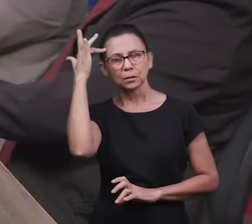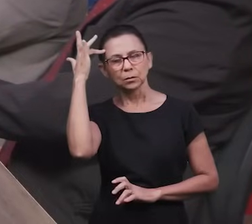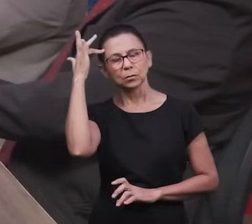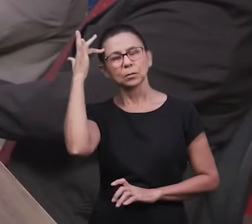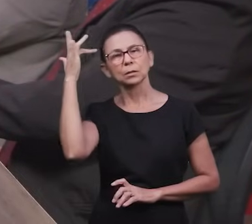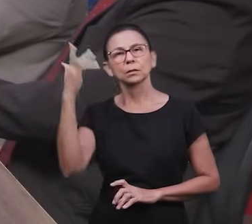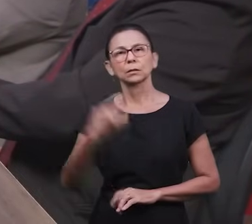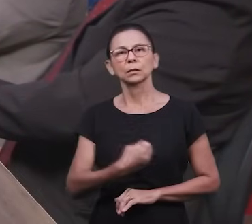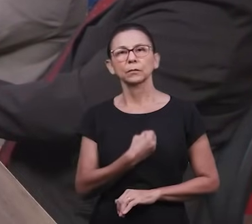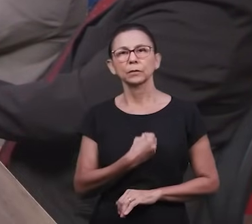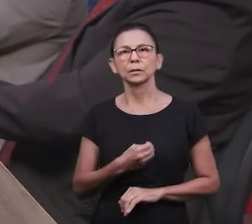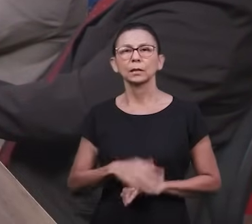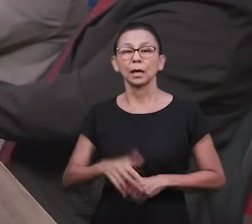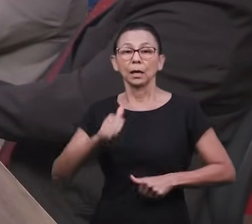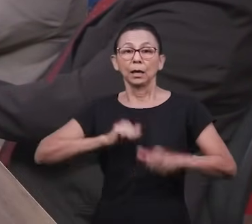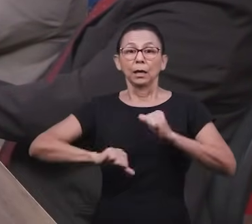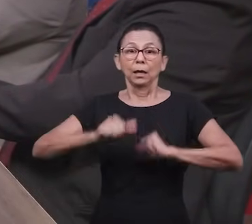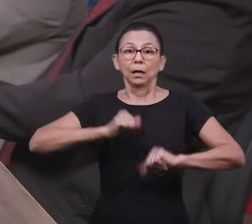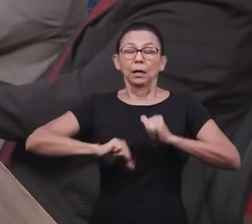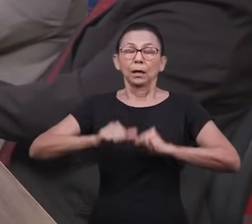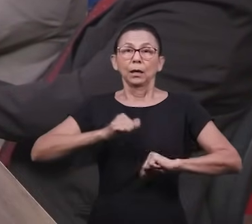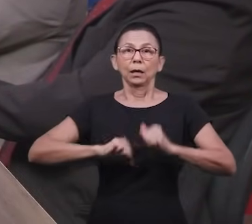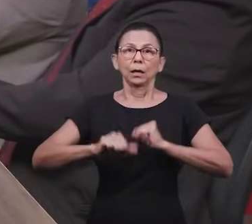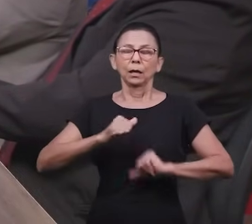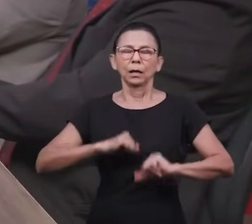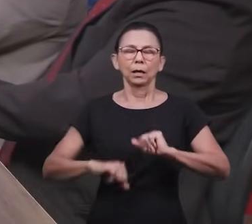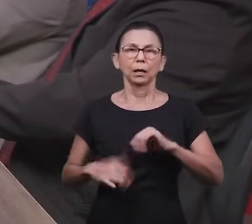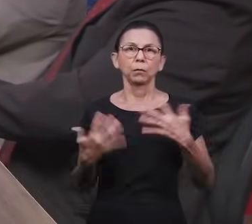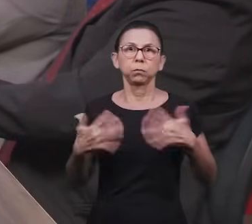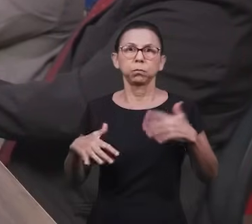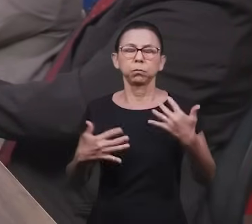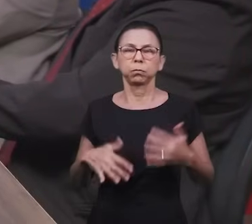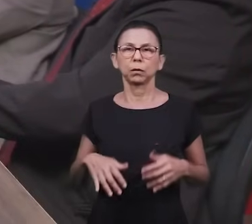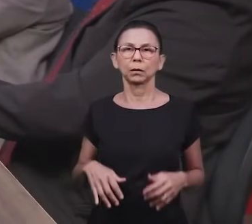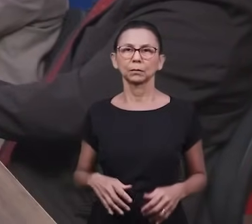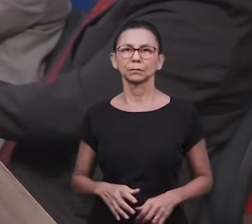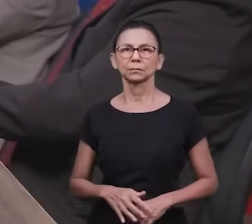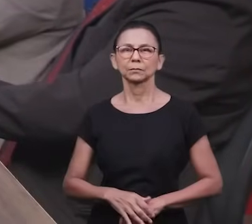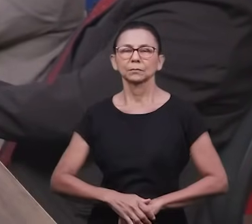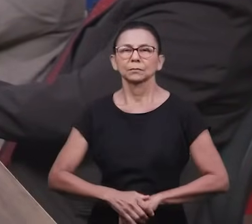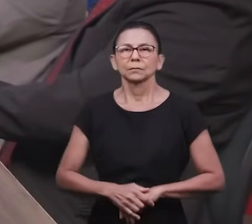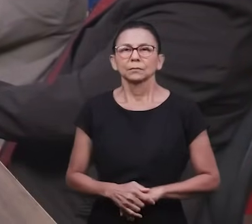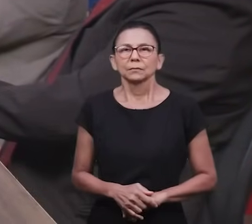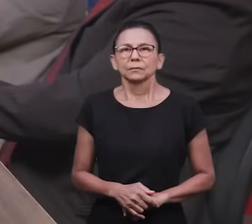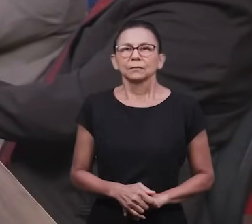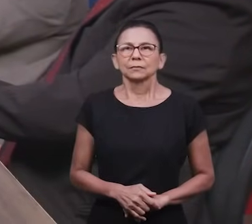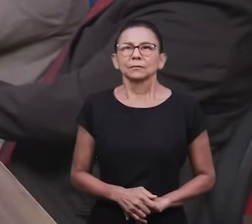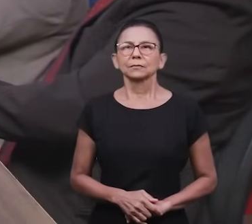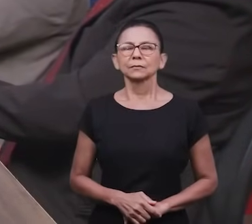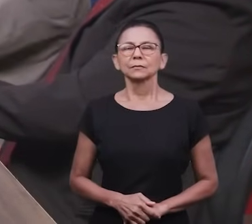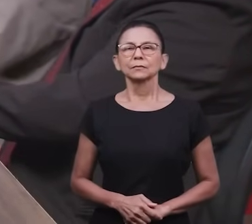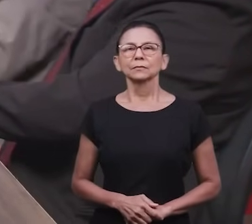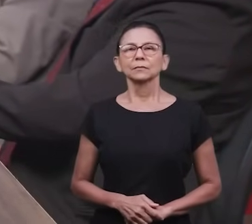que estão vivendo, né, essa situação chamada de crise de ansiedade. Muito isso. Nós temos